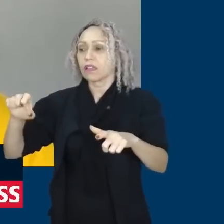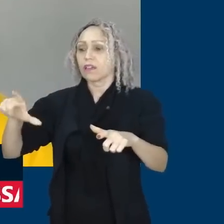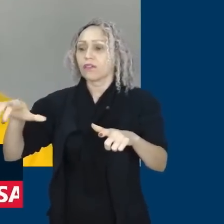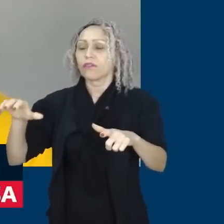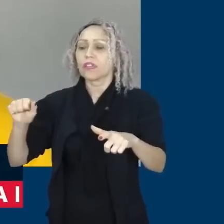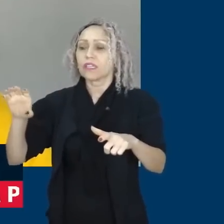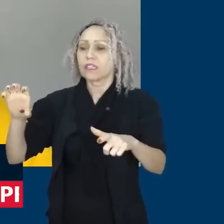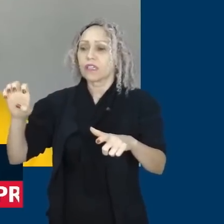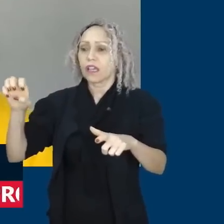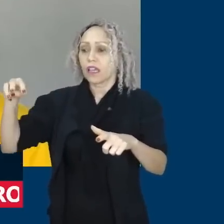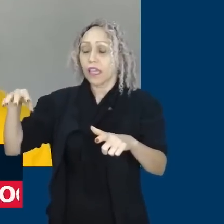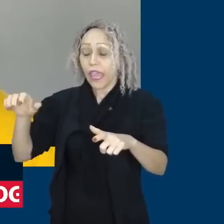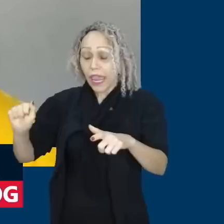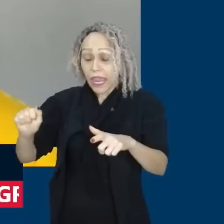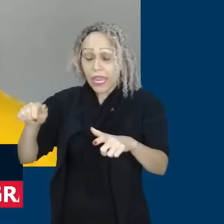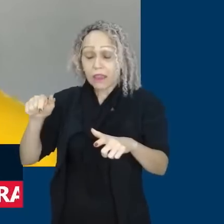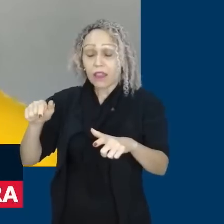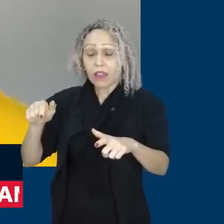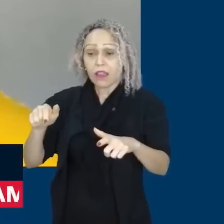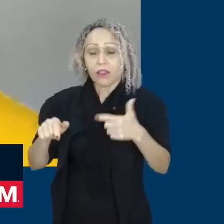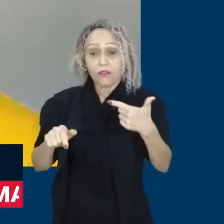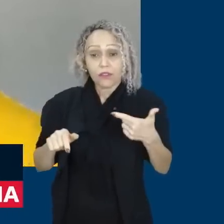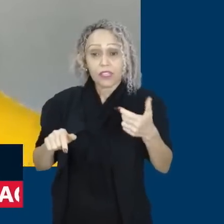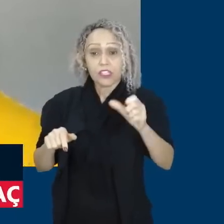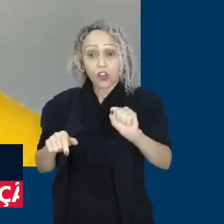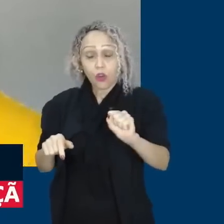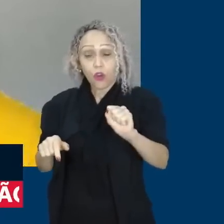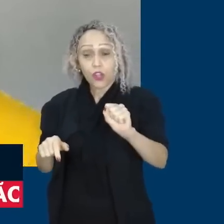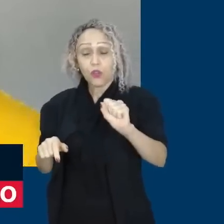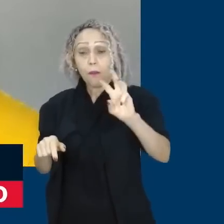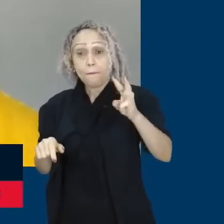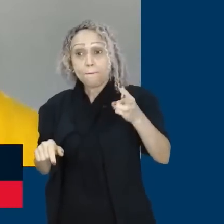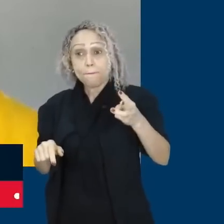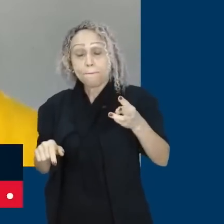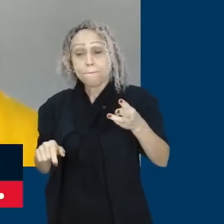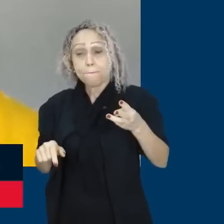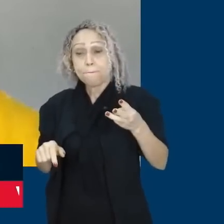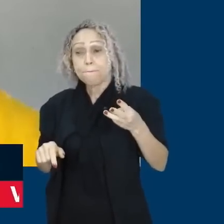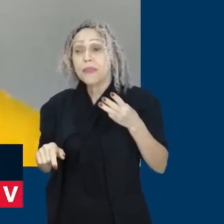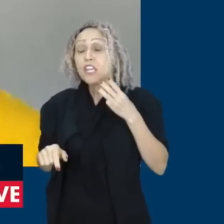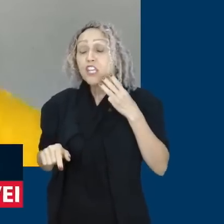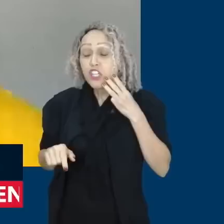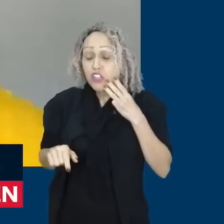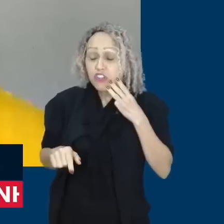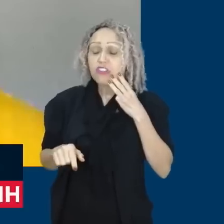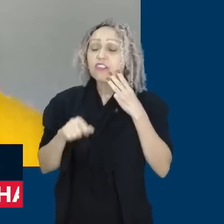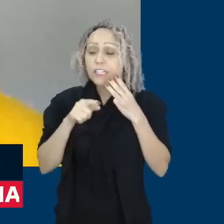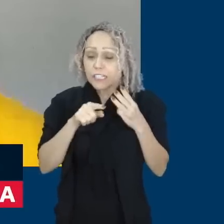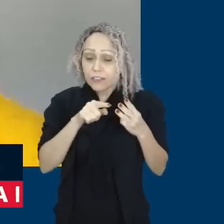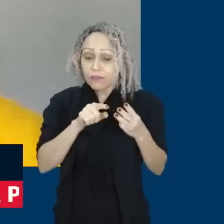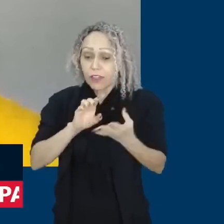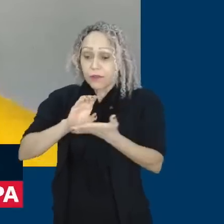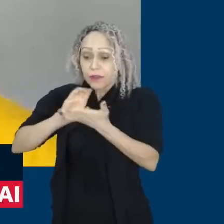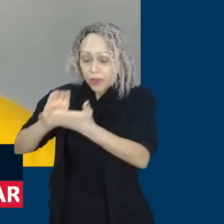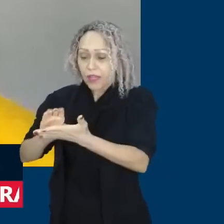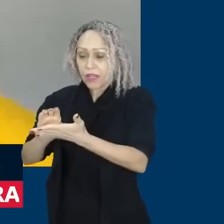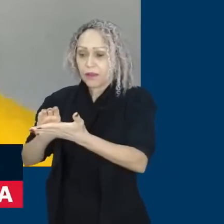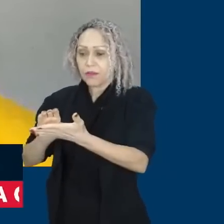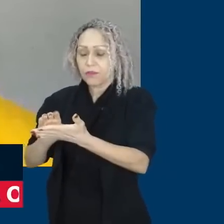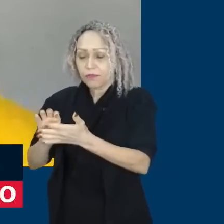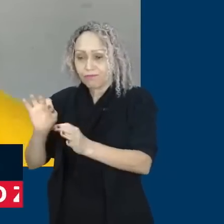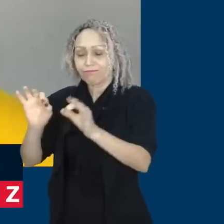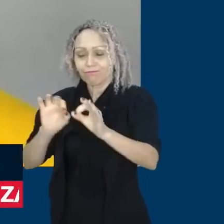vai ser de 28 milhões. Outro parque, né, que é também na região da Zona Leste, que chama Parque Fazenda da